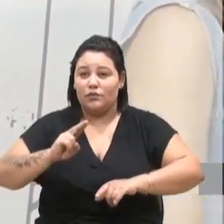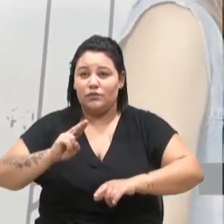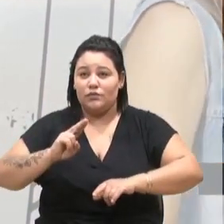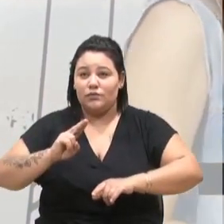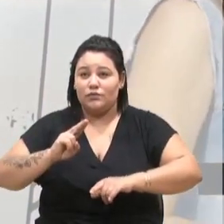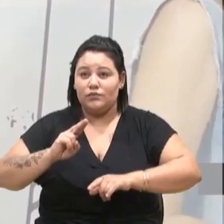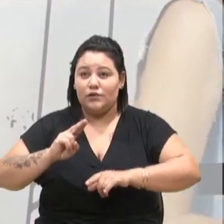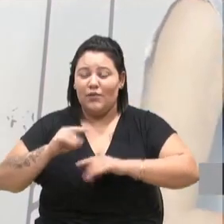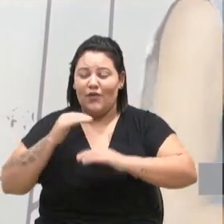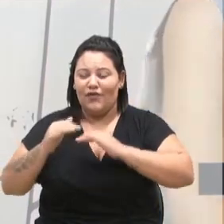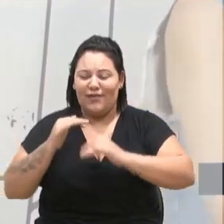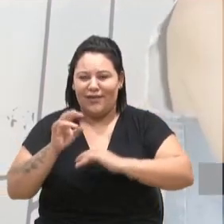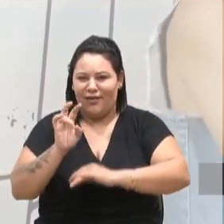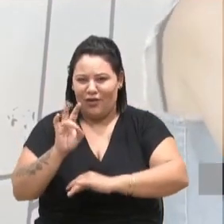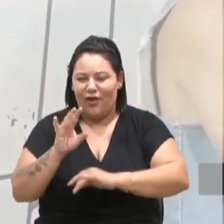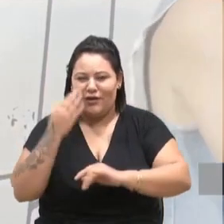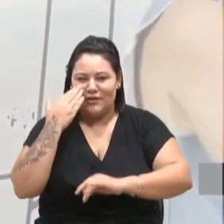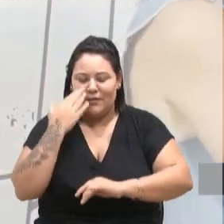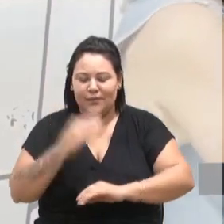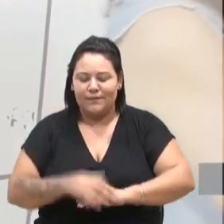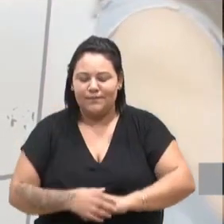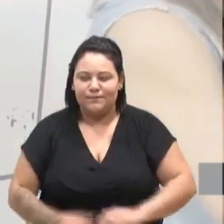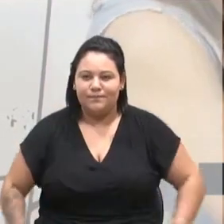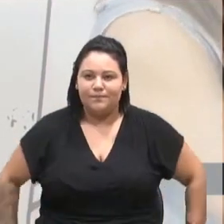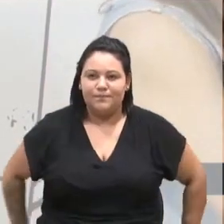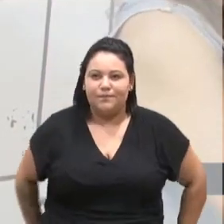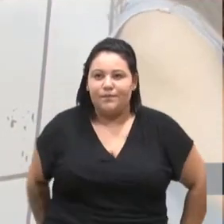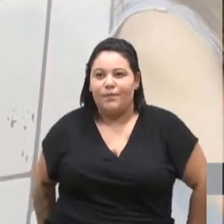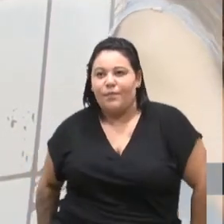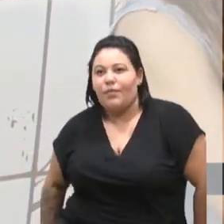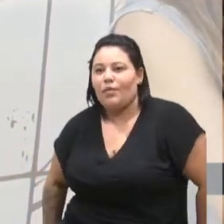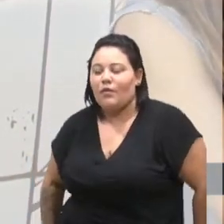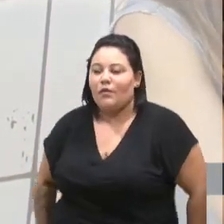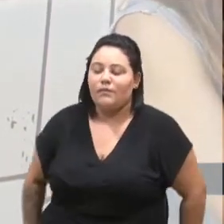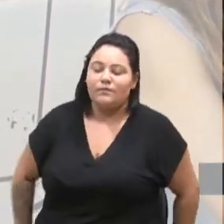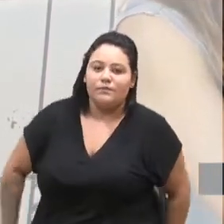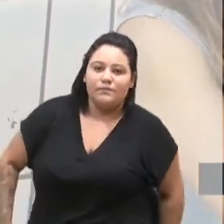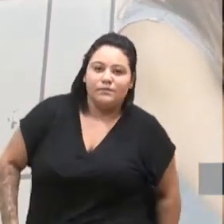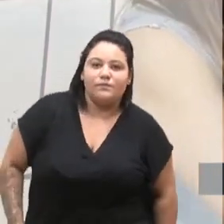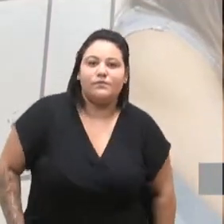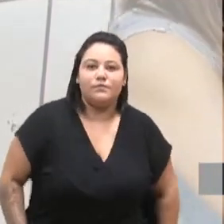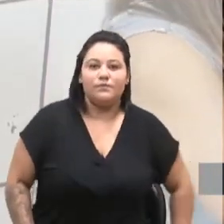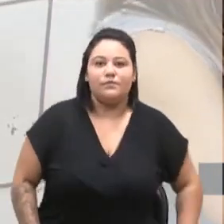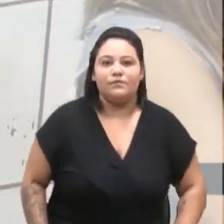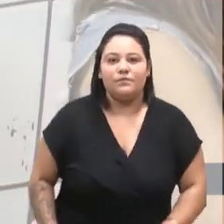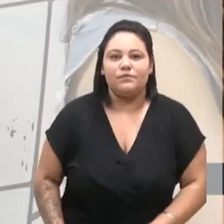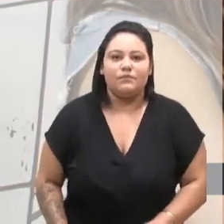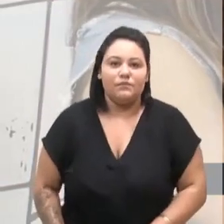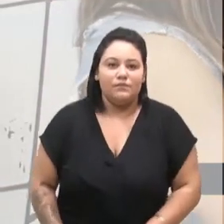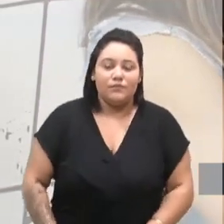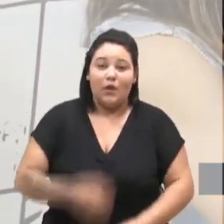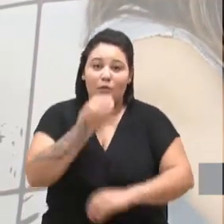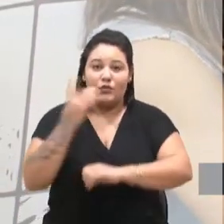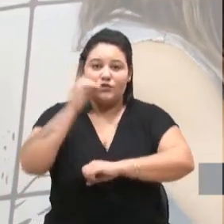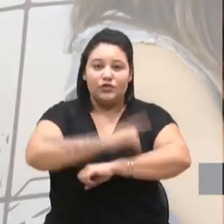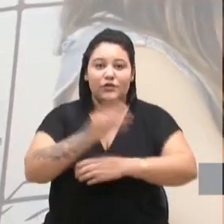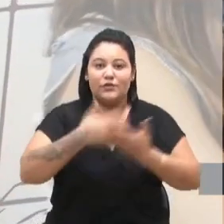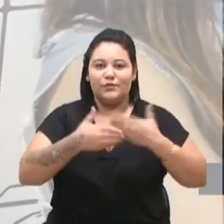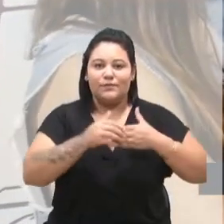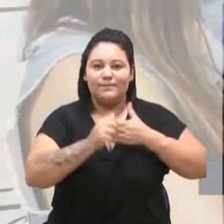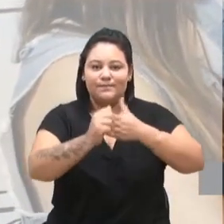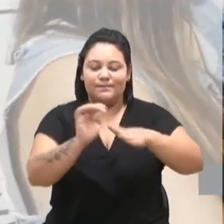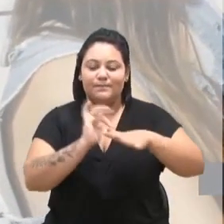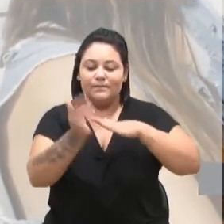já se tem essa discussão. Vamos falar sobre isso, por favor. Bom dia. Exatamente. Bom dia a todos que nos assistem na TV Câmara e nas redes sociais.